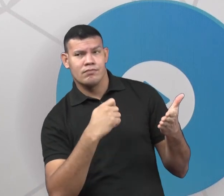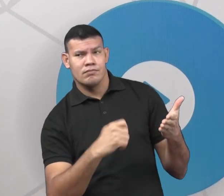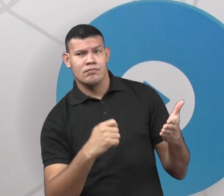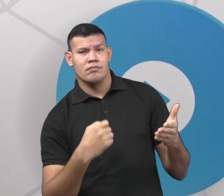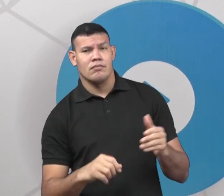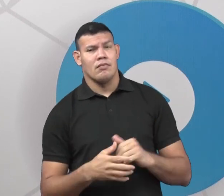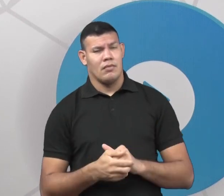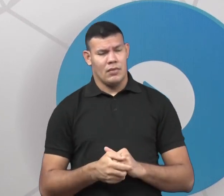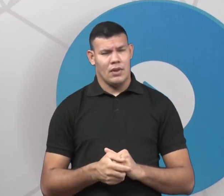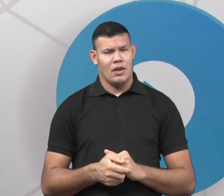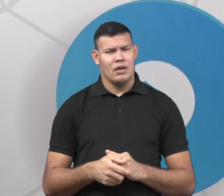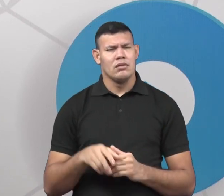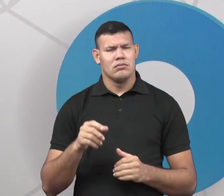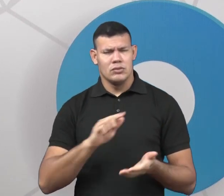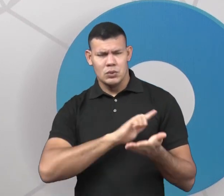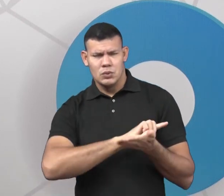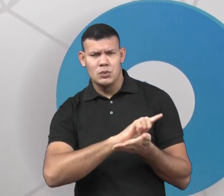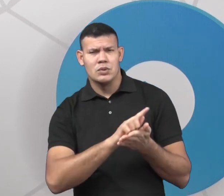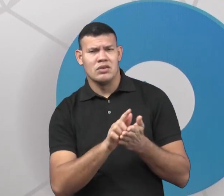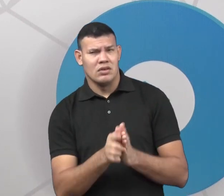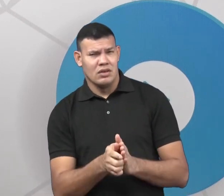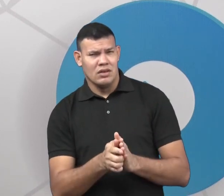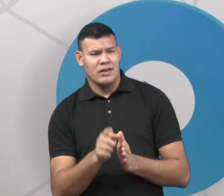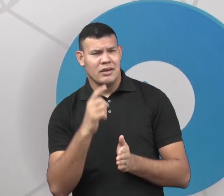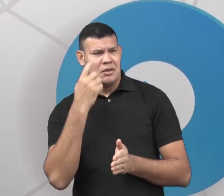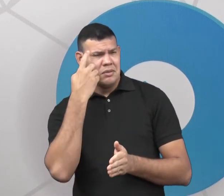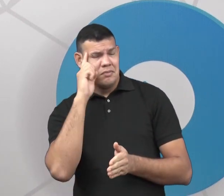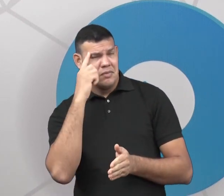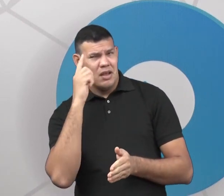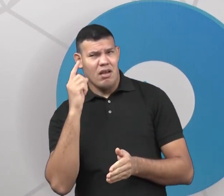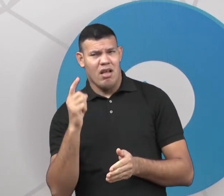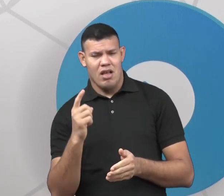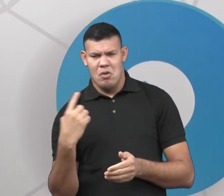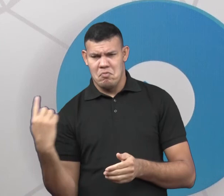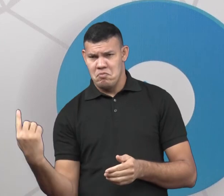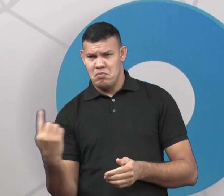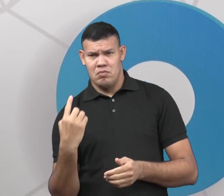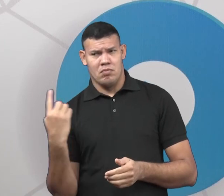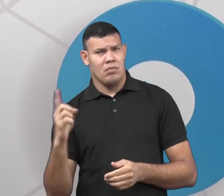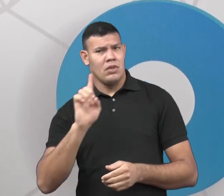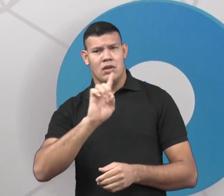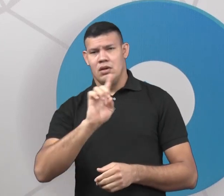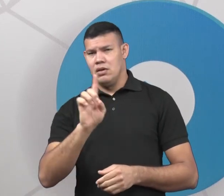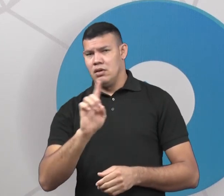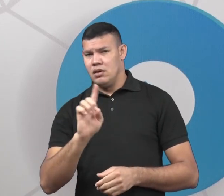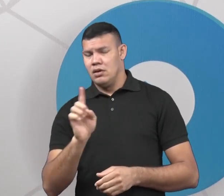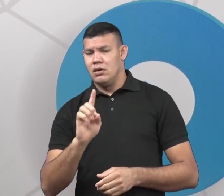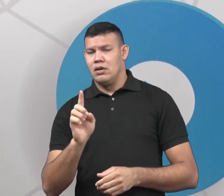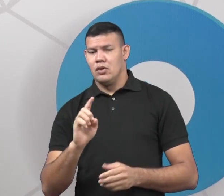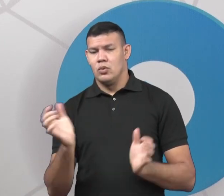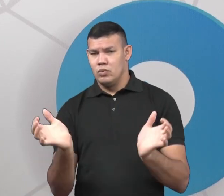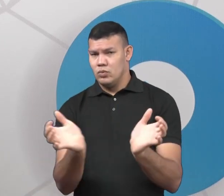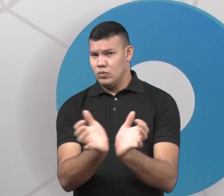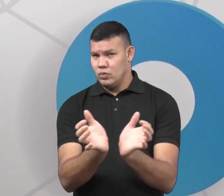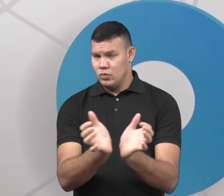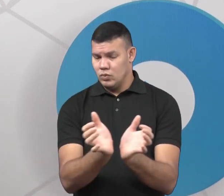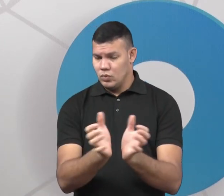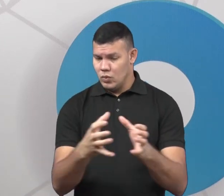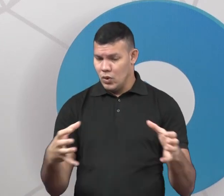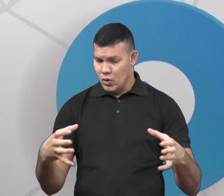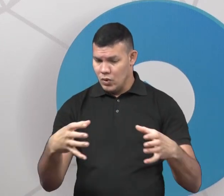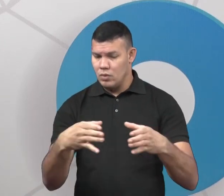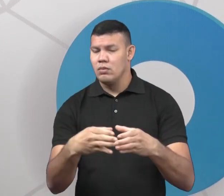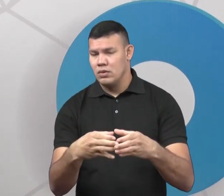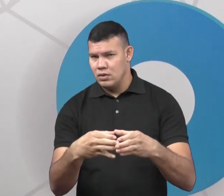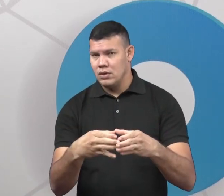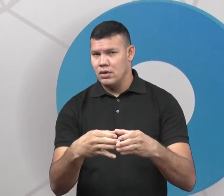gênero editorial, essa ideia ela não é individual, ela parte do coletivo. Uma equipe define a